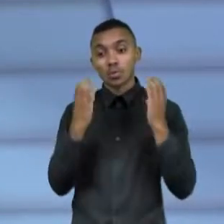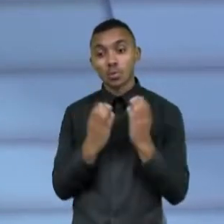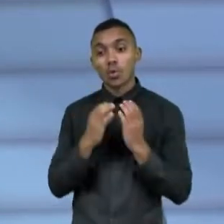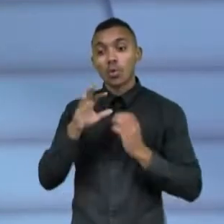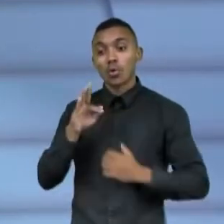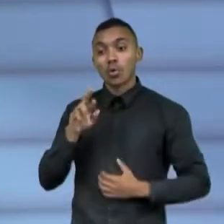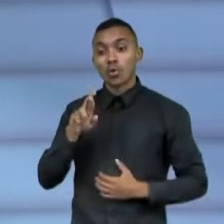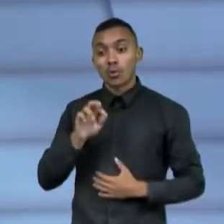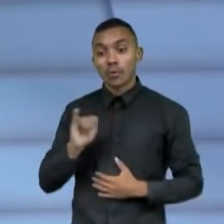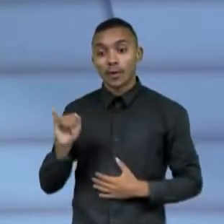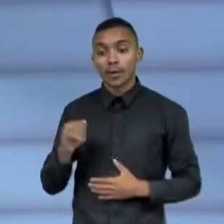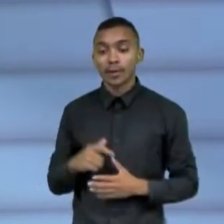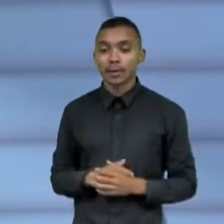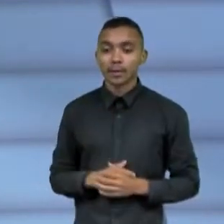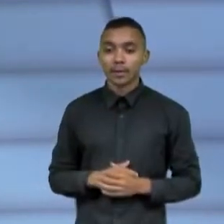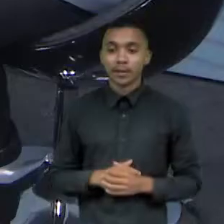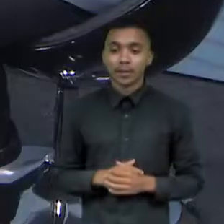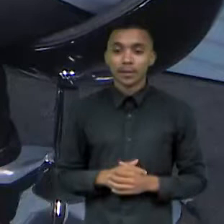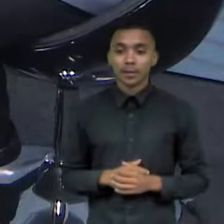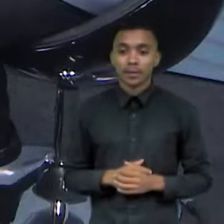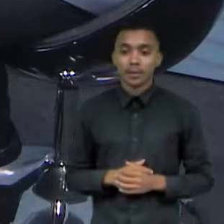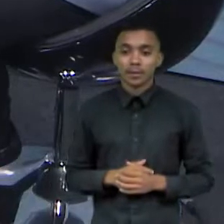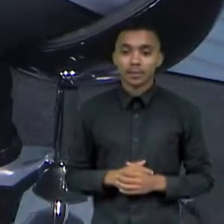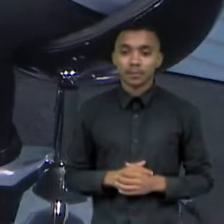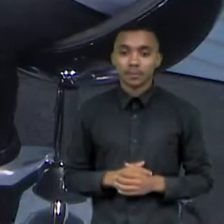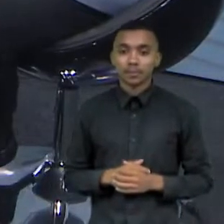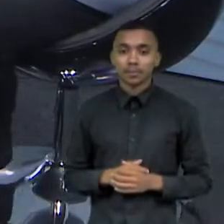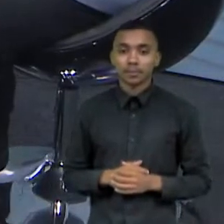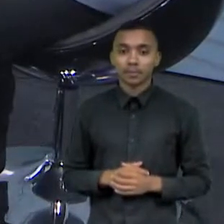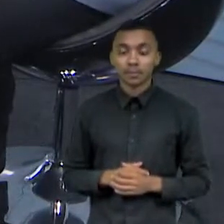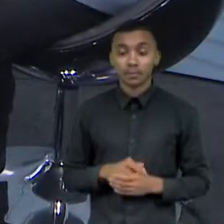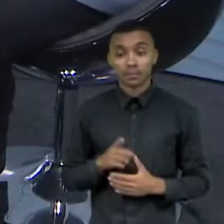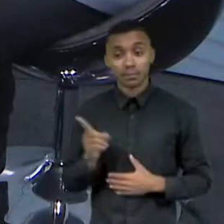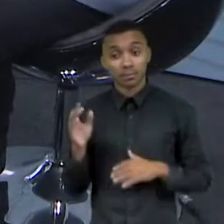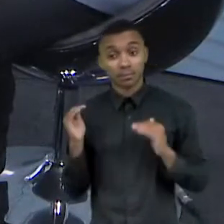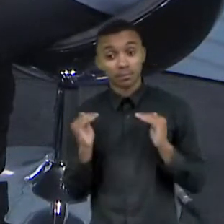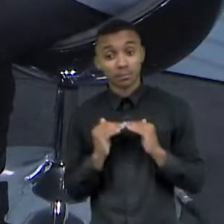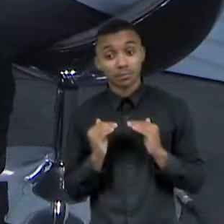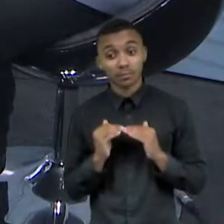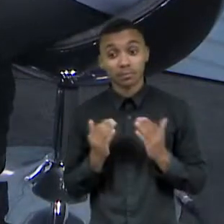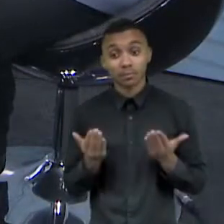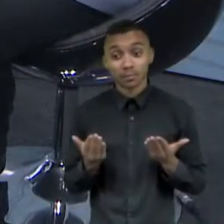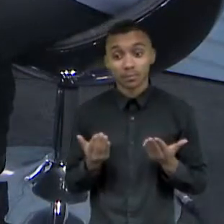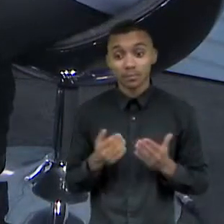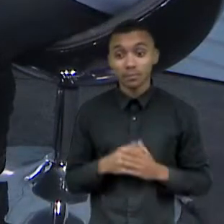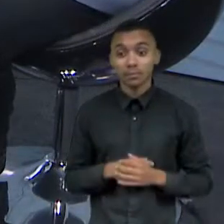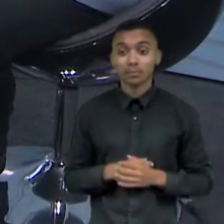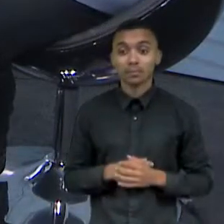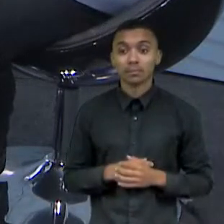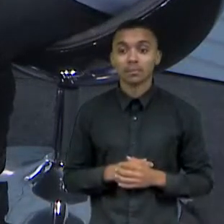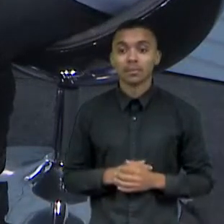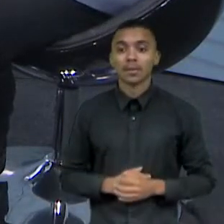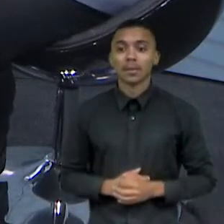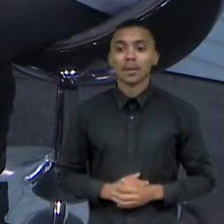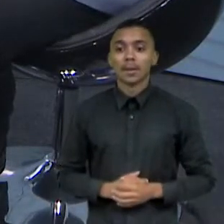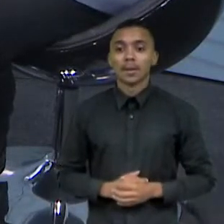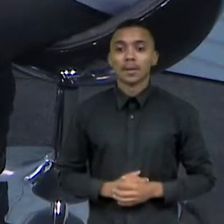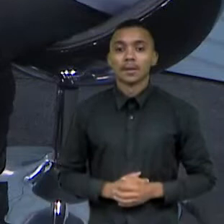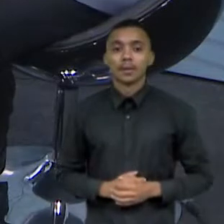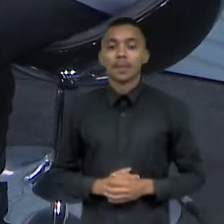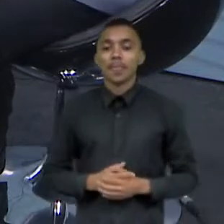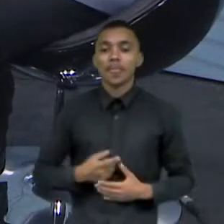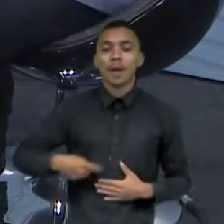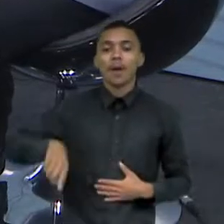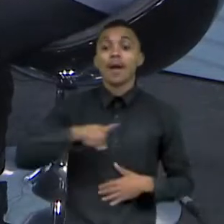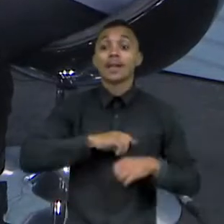se articulou com o Dom Aloysio Lochaglio na Câmara? Sim. Sim. Como estamos sediados na mesma